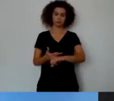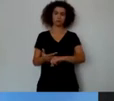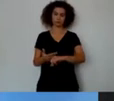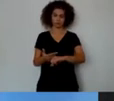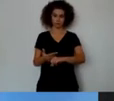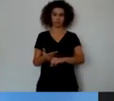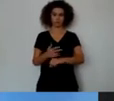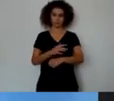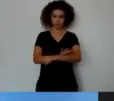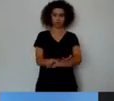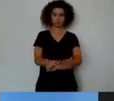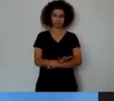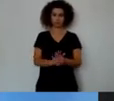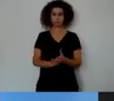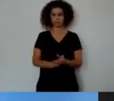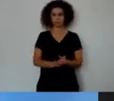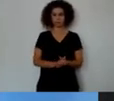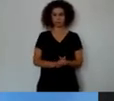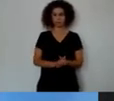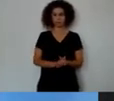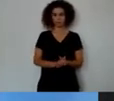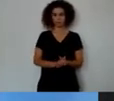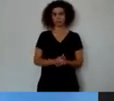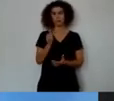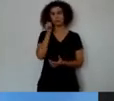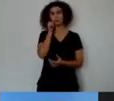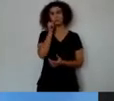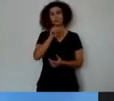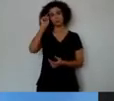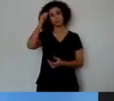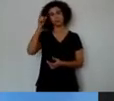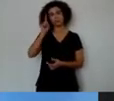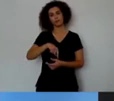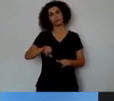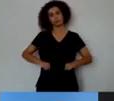da violência contra a raça, a etnia, né?